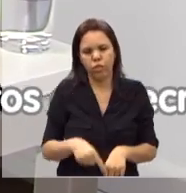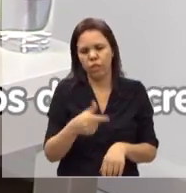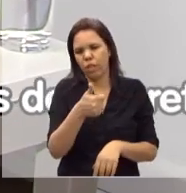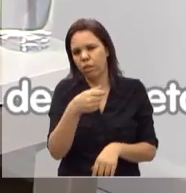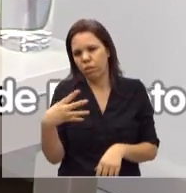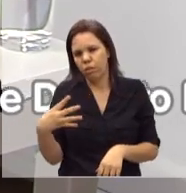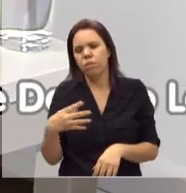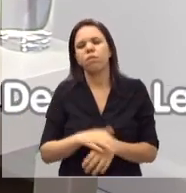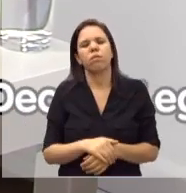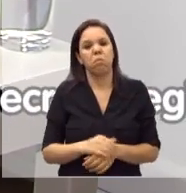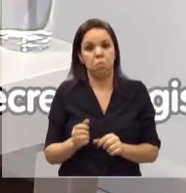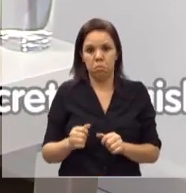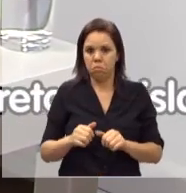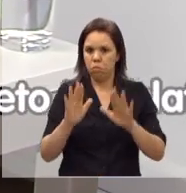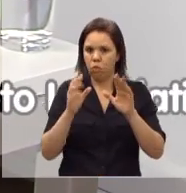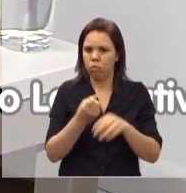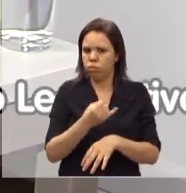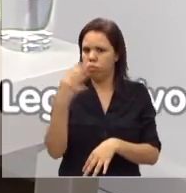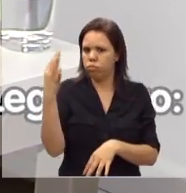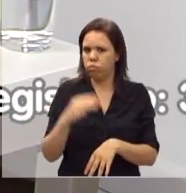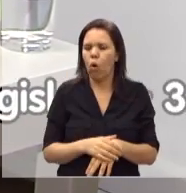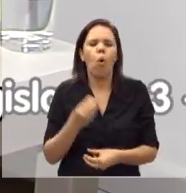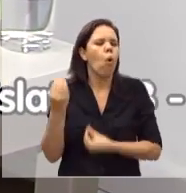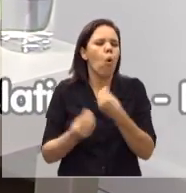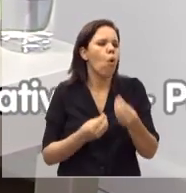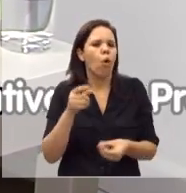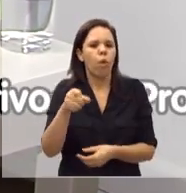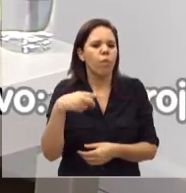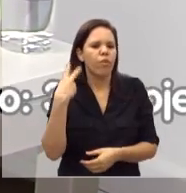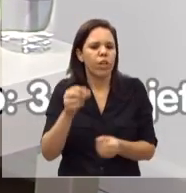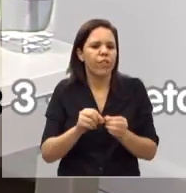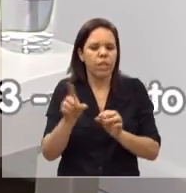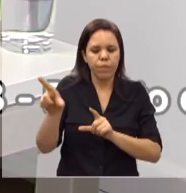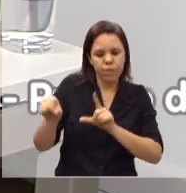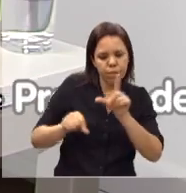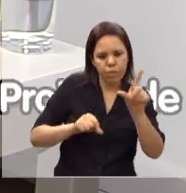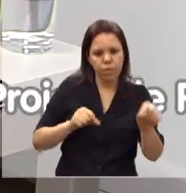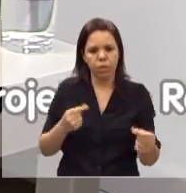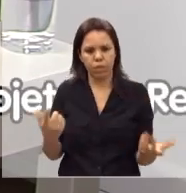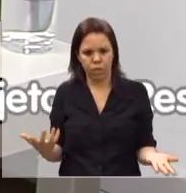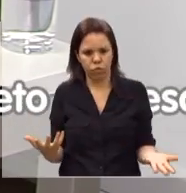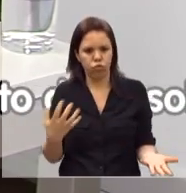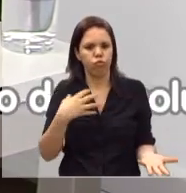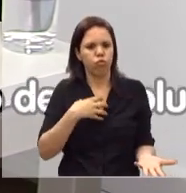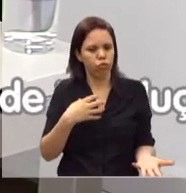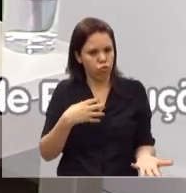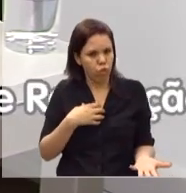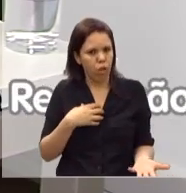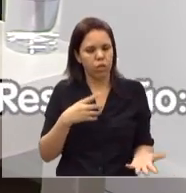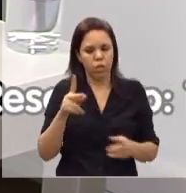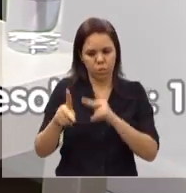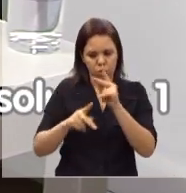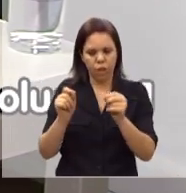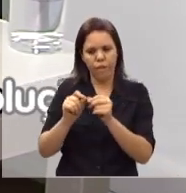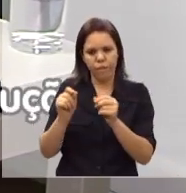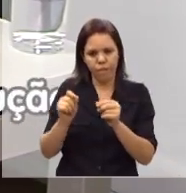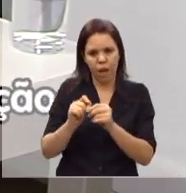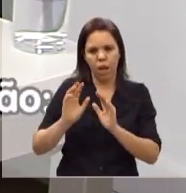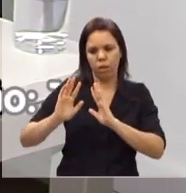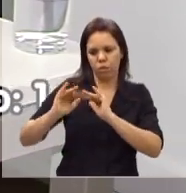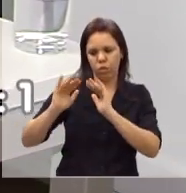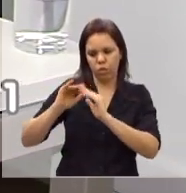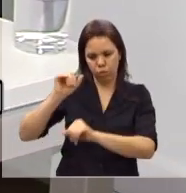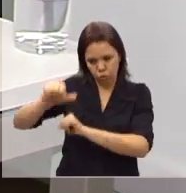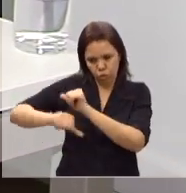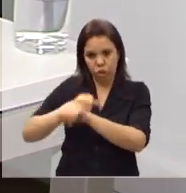15, são números altos, né, vereador? Como é que o senhor faz para selecionar? Porque a forma de solicitação mudou, mas